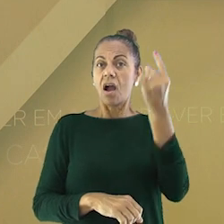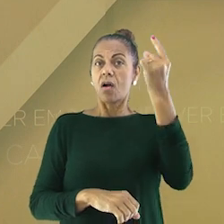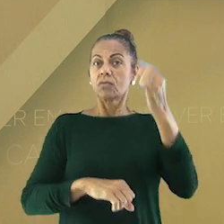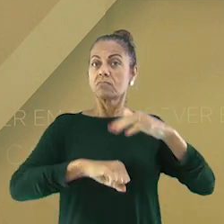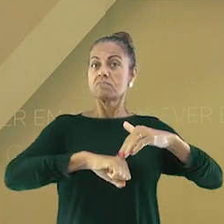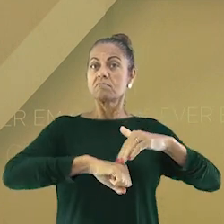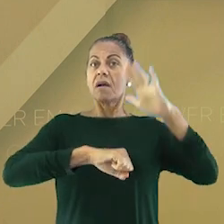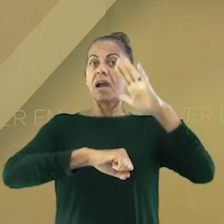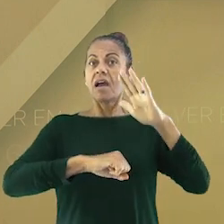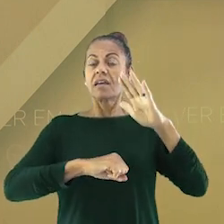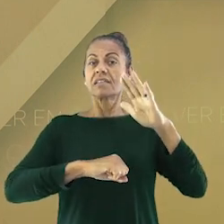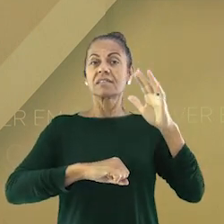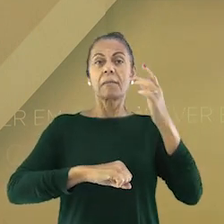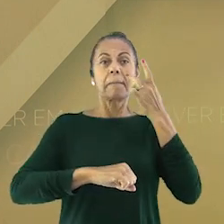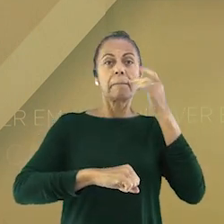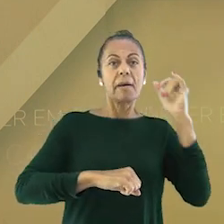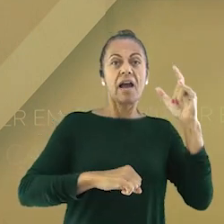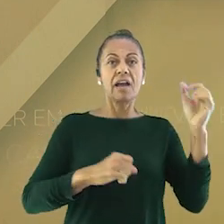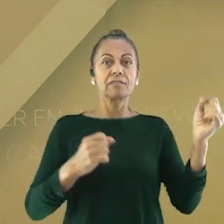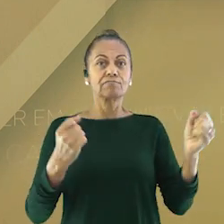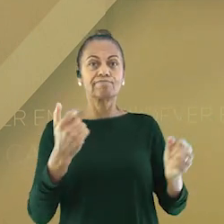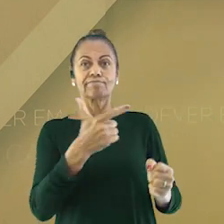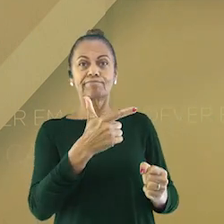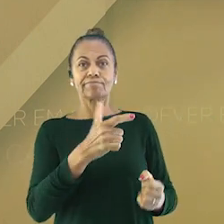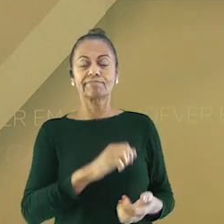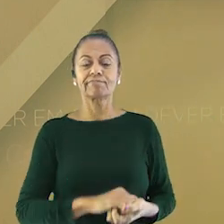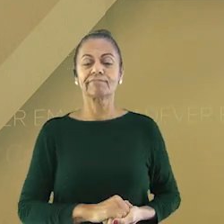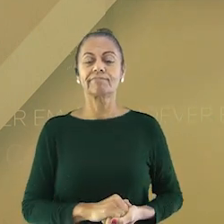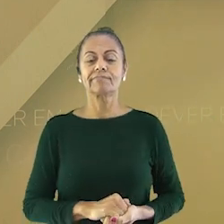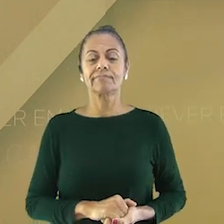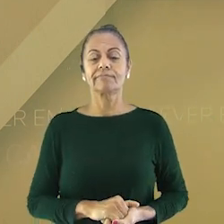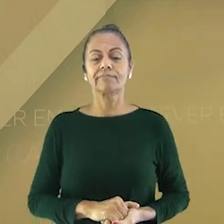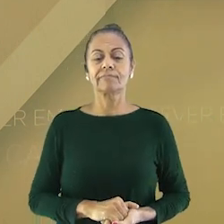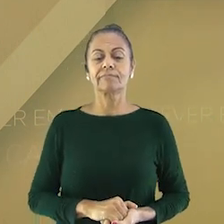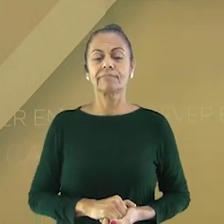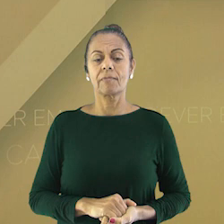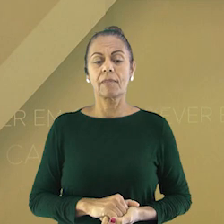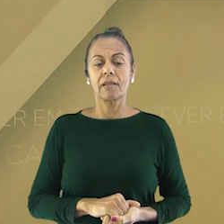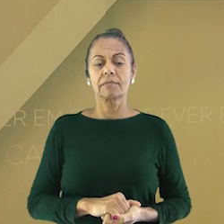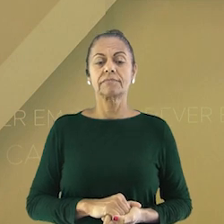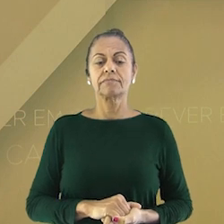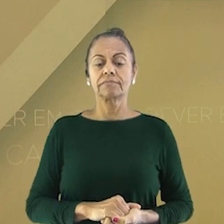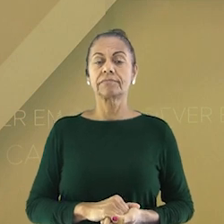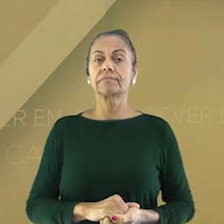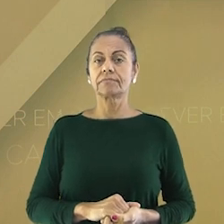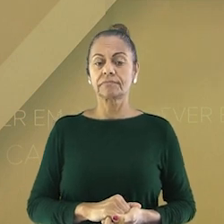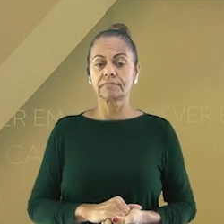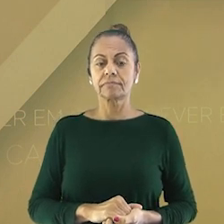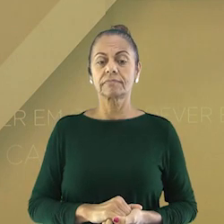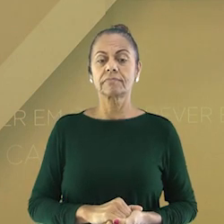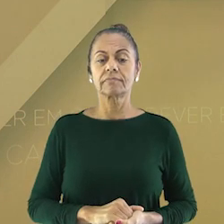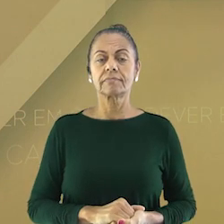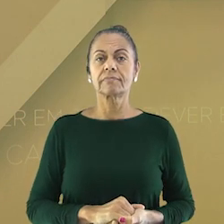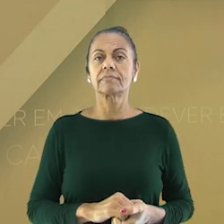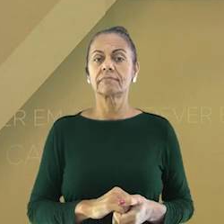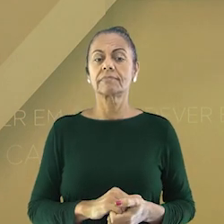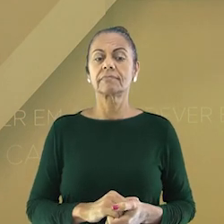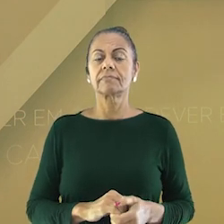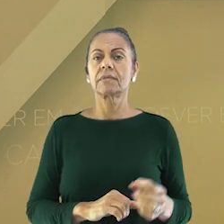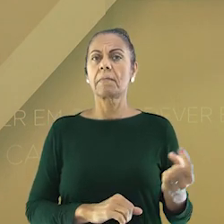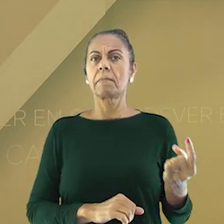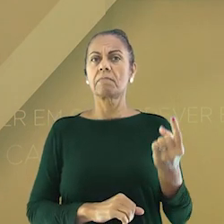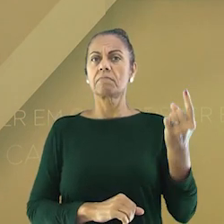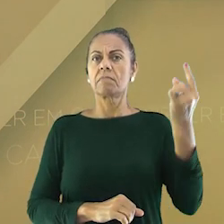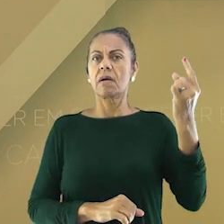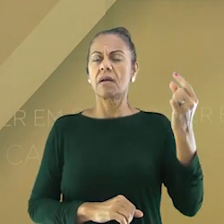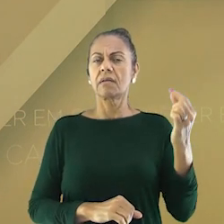Abaixo, na coluna da esquerda. Big é o adjetivo comum, grande. Bigger, maior.